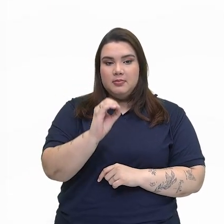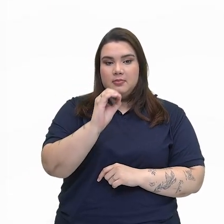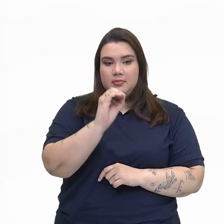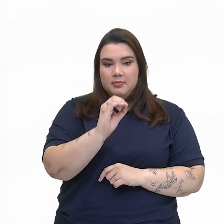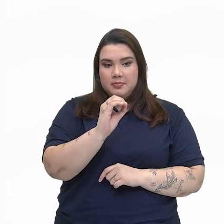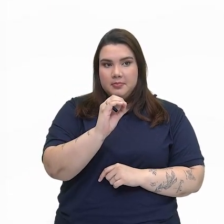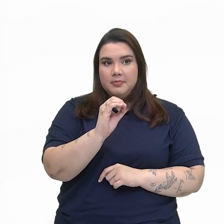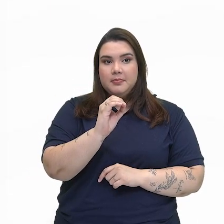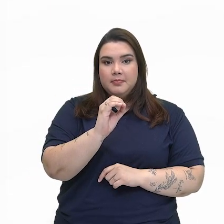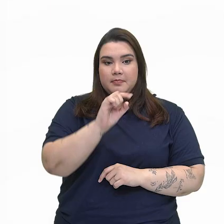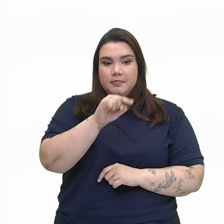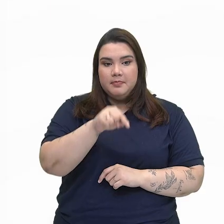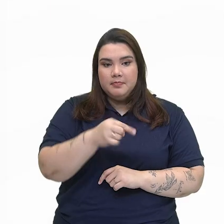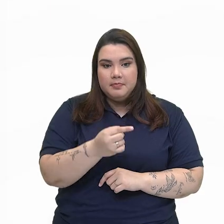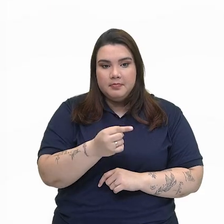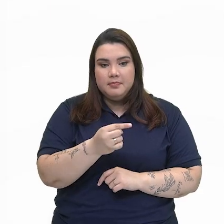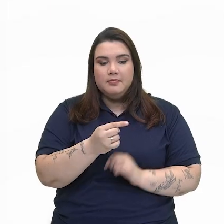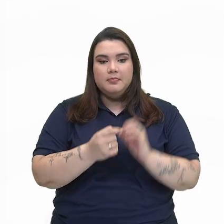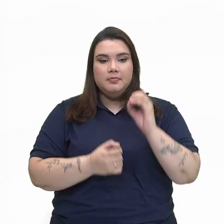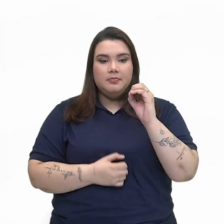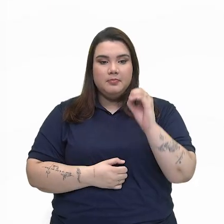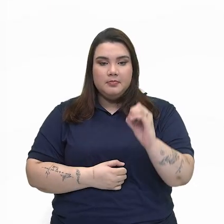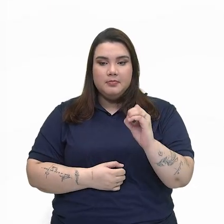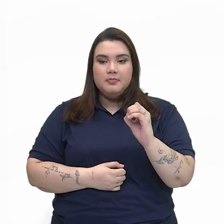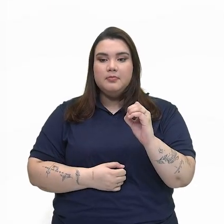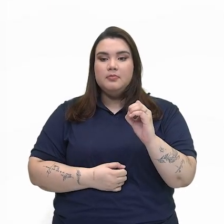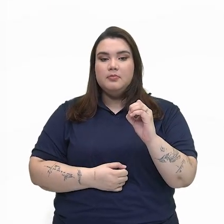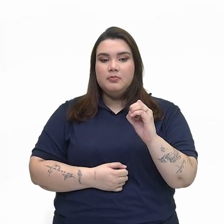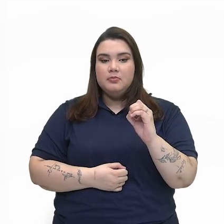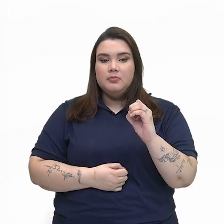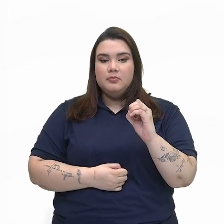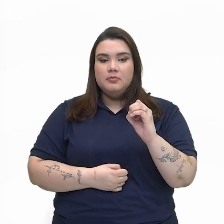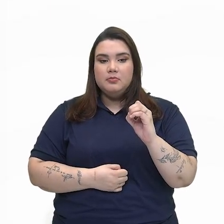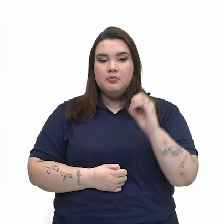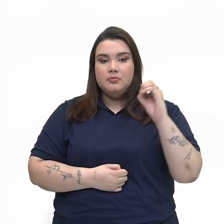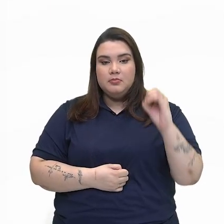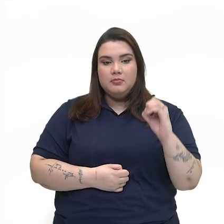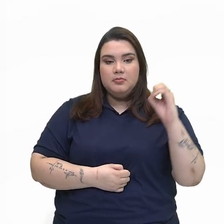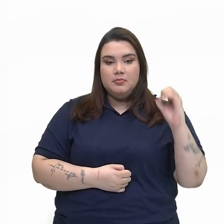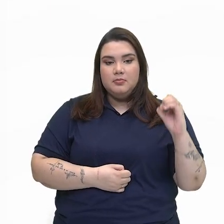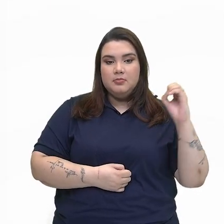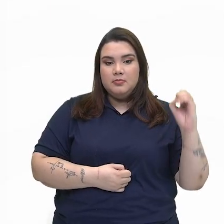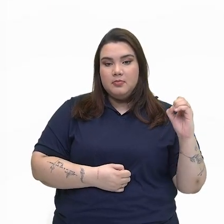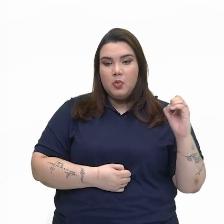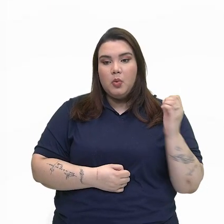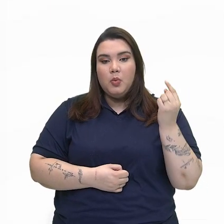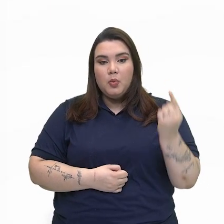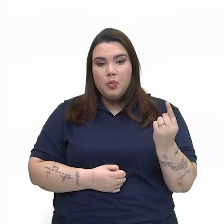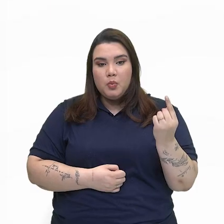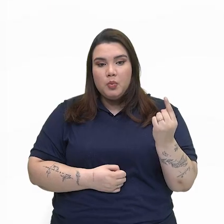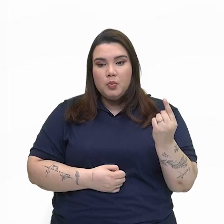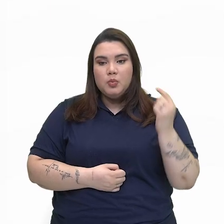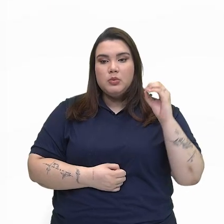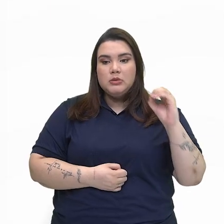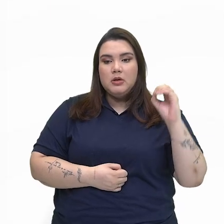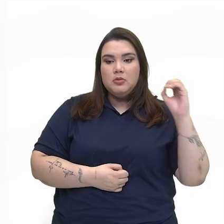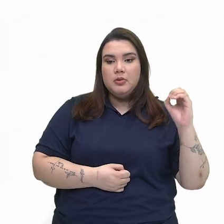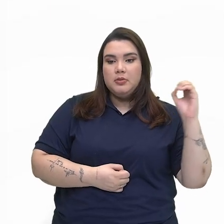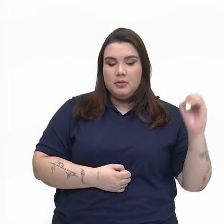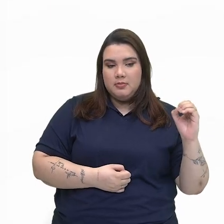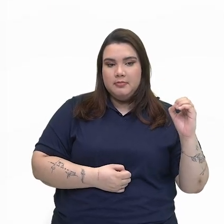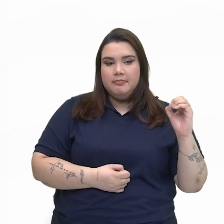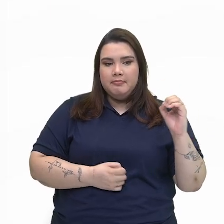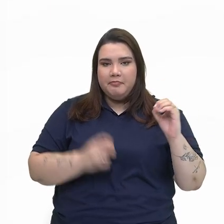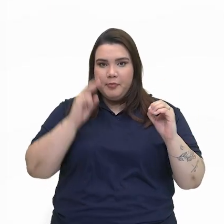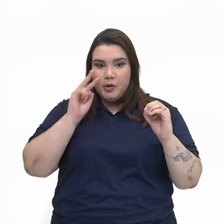0,0005 zeros antes da vírgula, e aí depois tem mais 4 zeros e a medida e 1000.